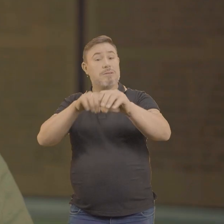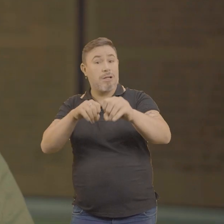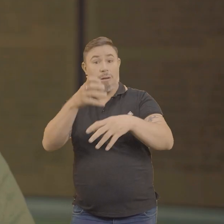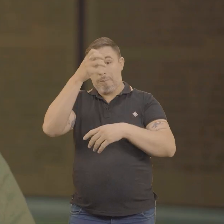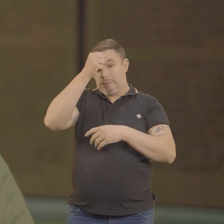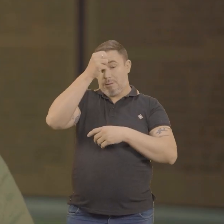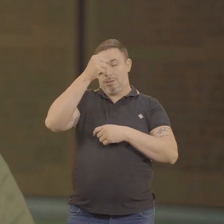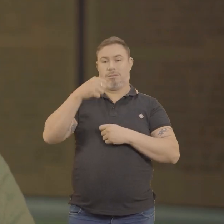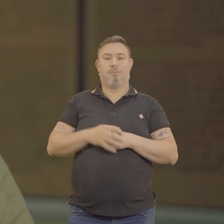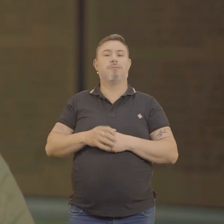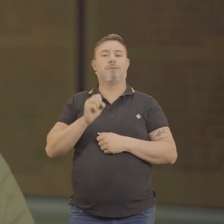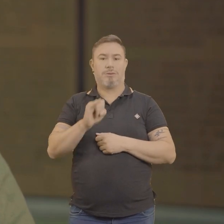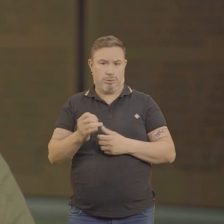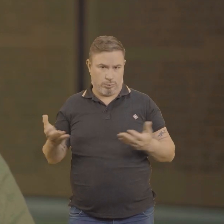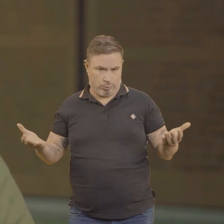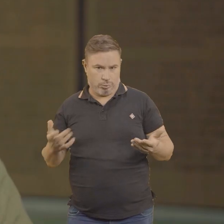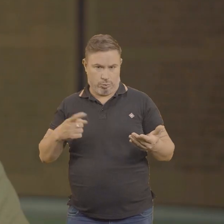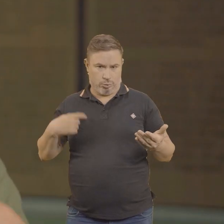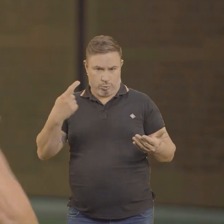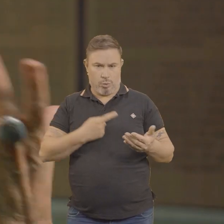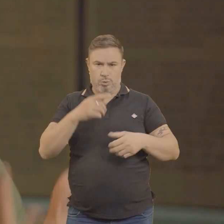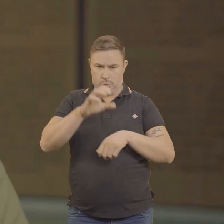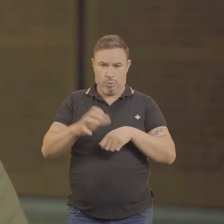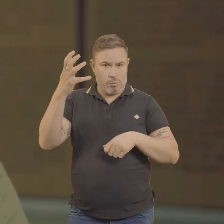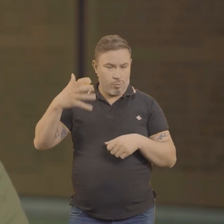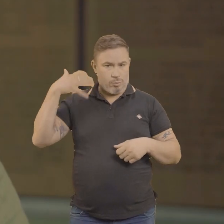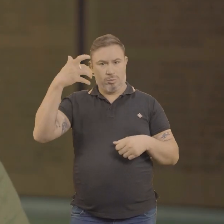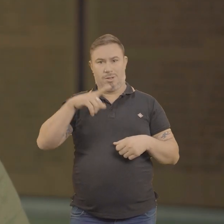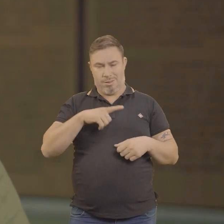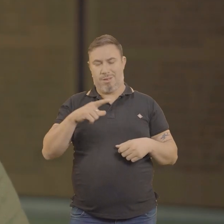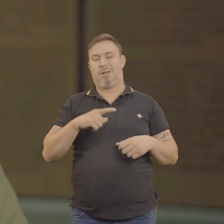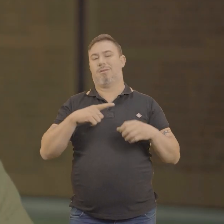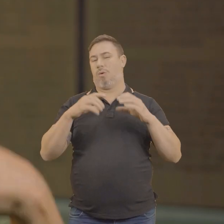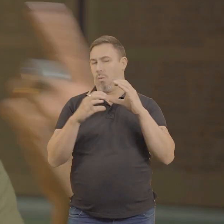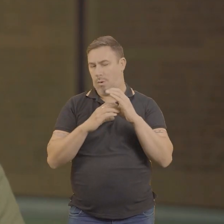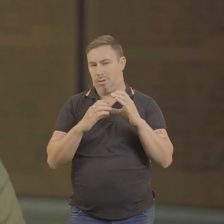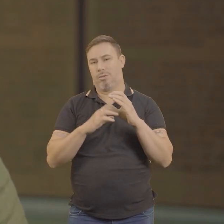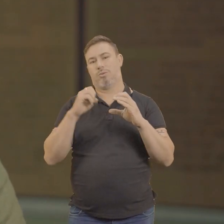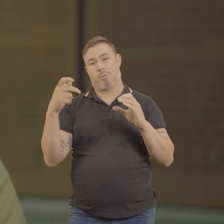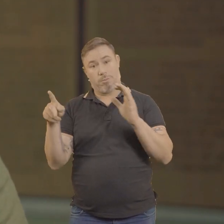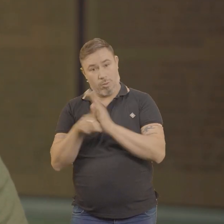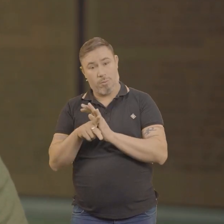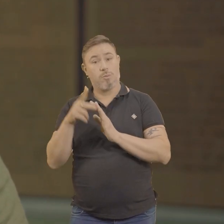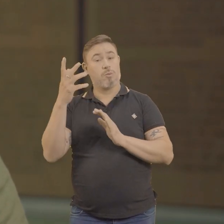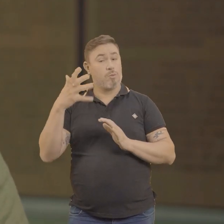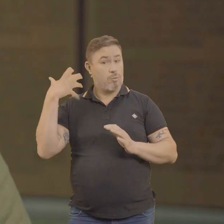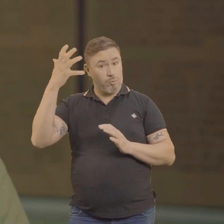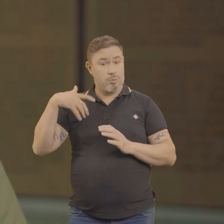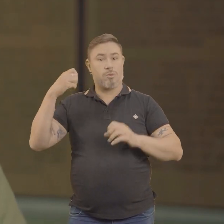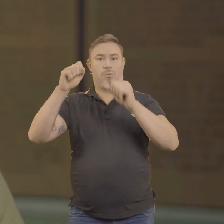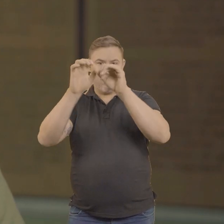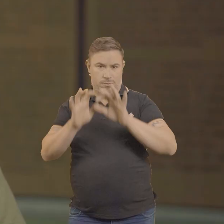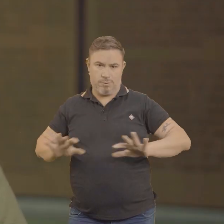Se hoje nós temos curso de música da Universidade Estadual, o próprio curso de música da